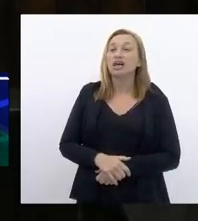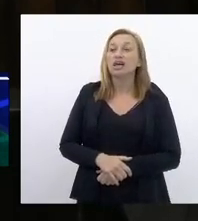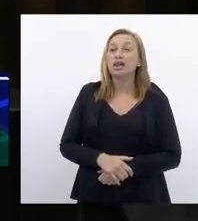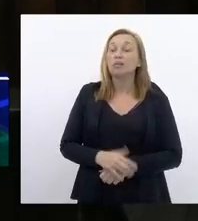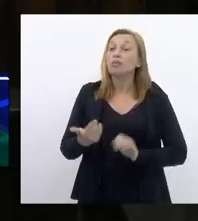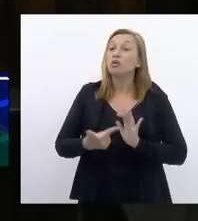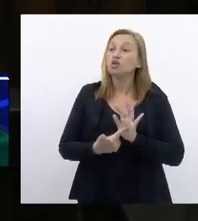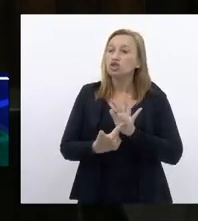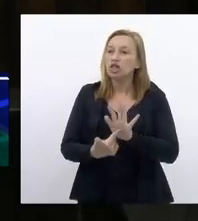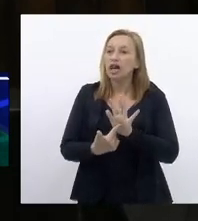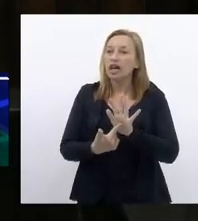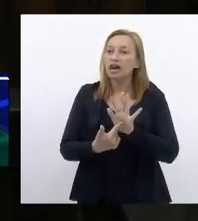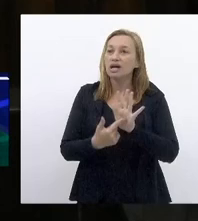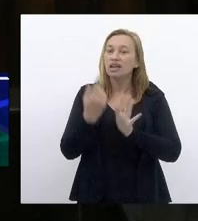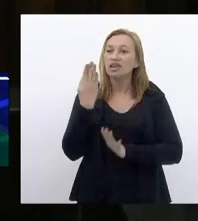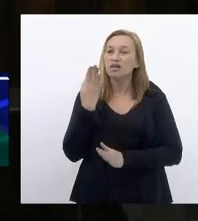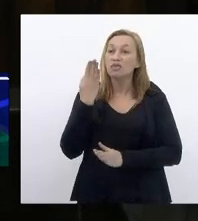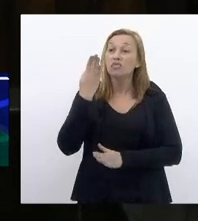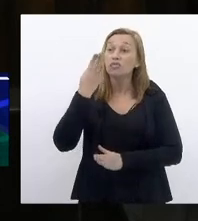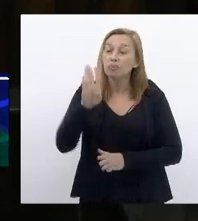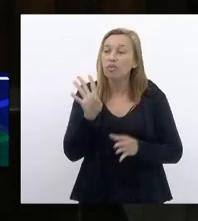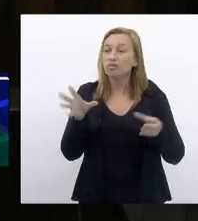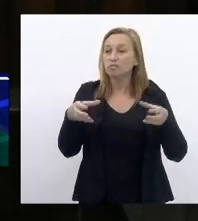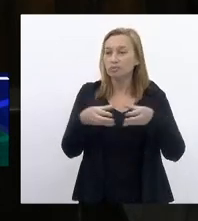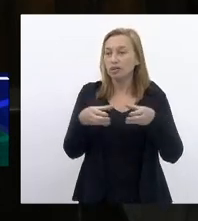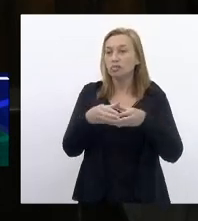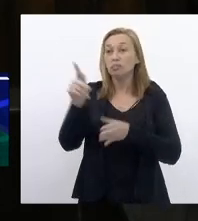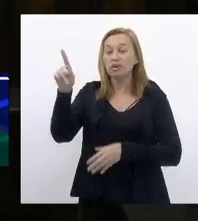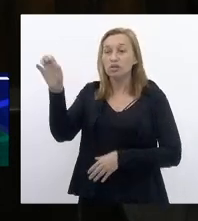o PSOL. E o faço